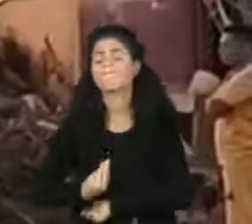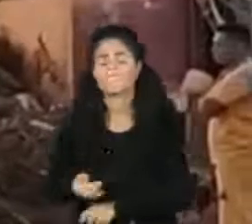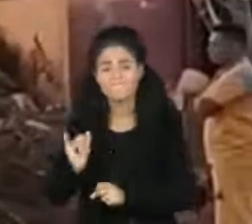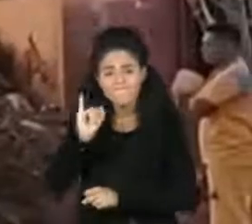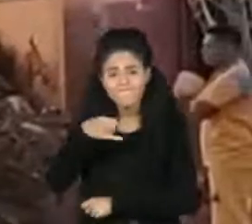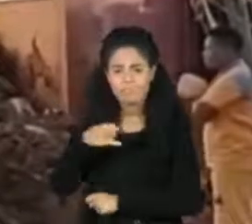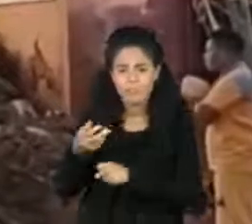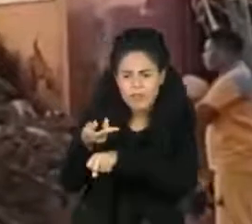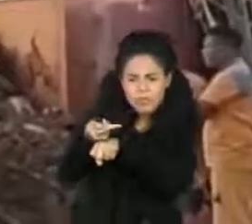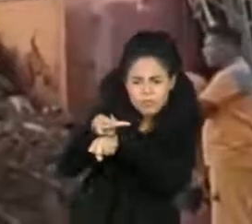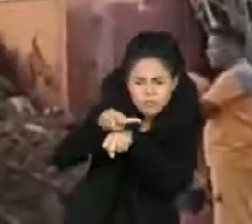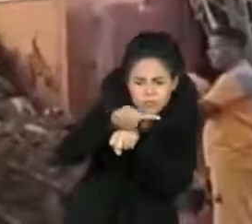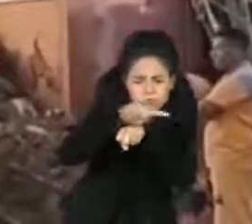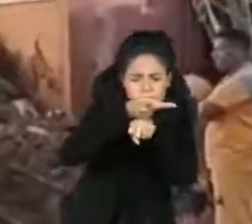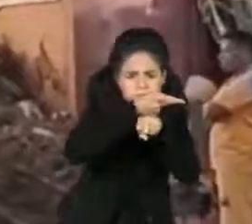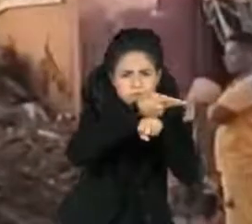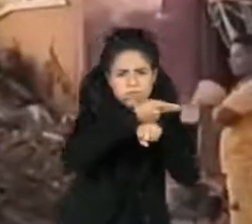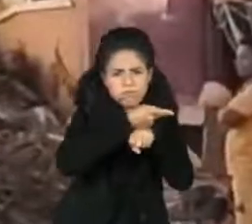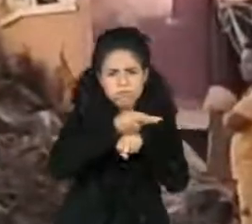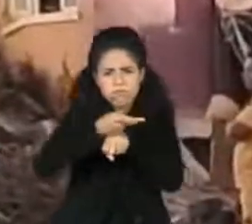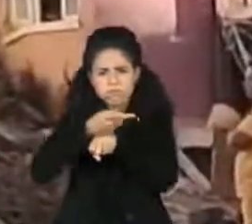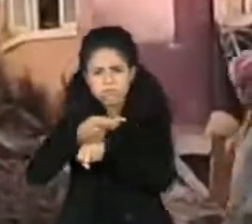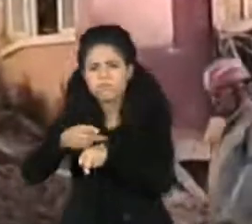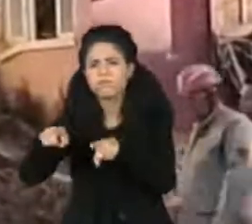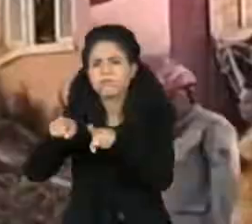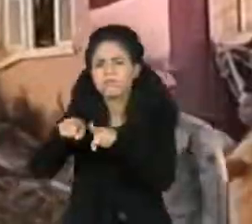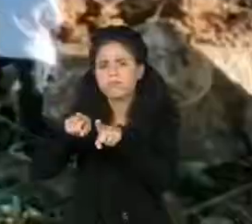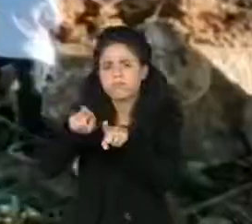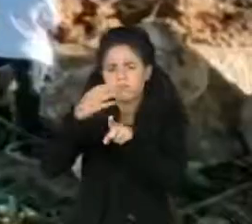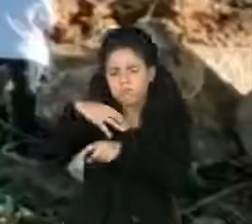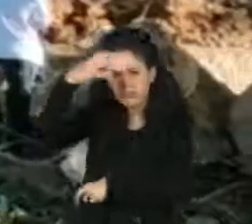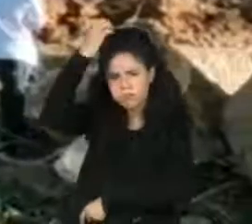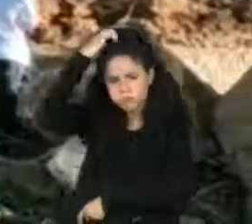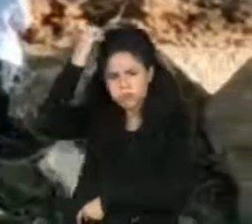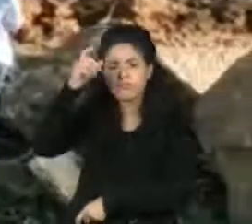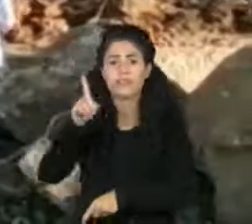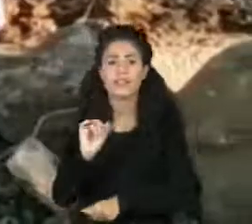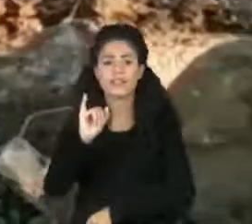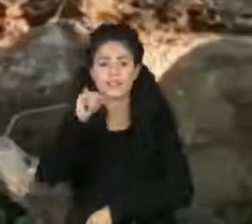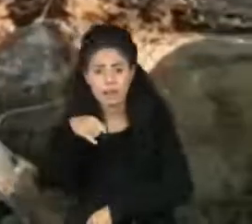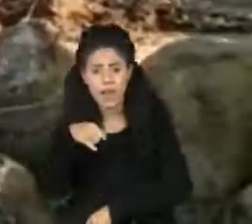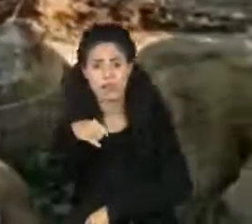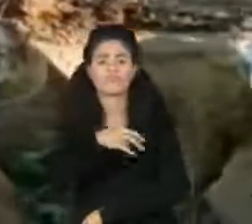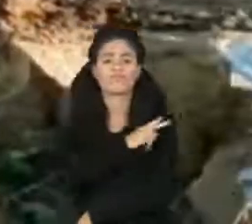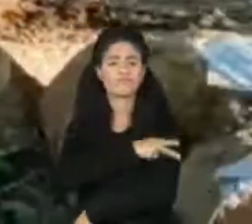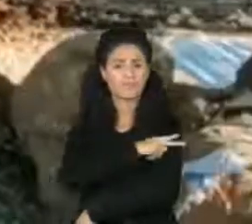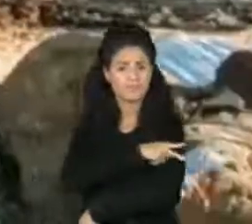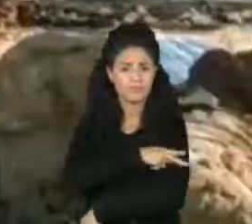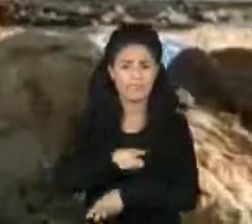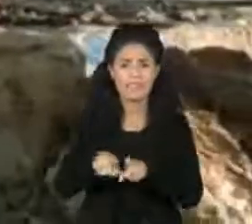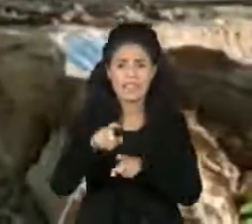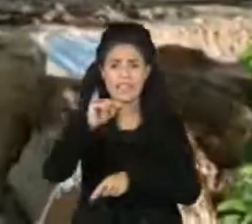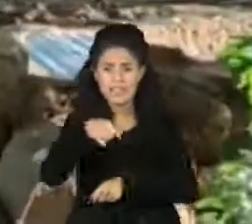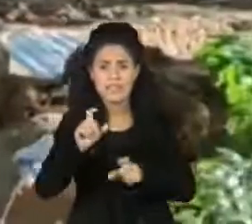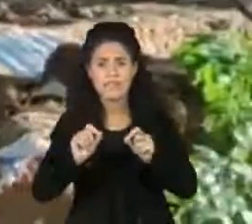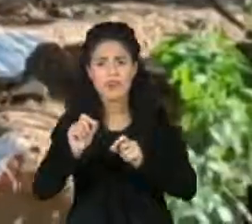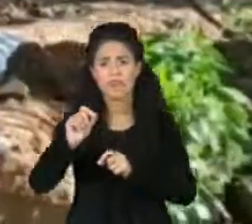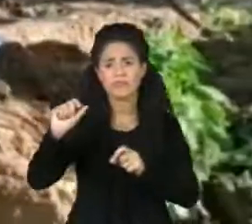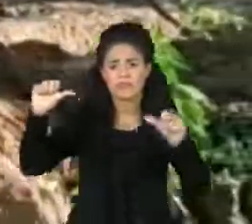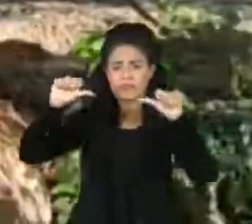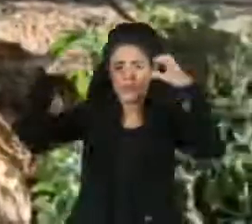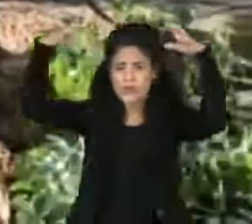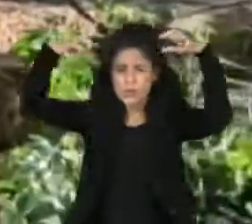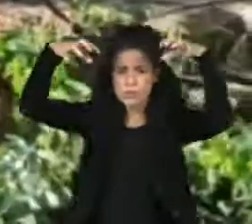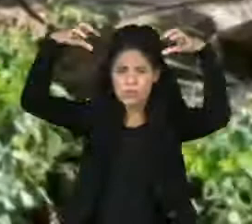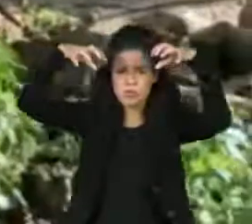buscas por desaparecidos em Angra e também em Ilha Grande continuam segundo a prefeitura de Angra dos Reis foi a pior chuva